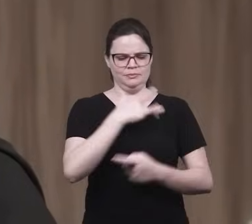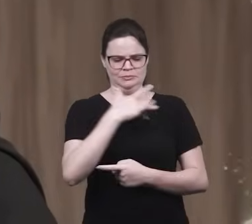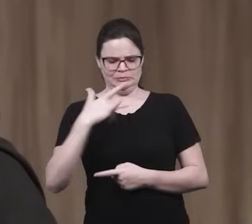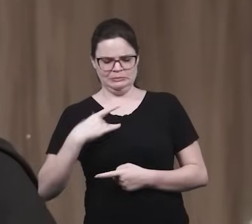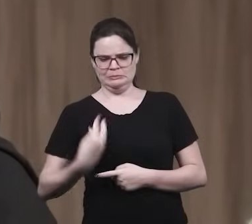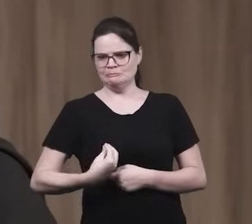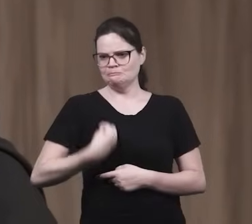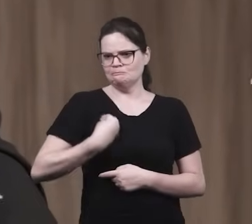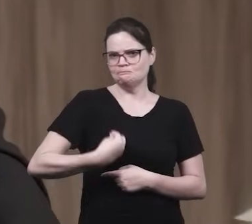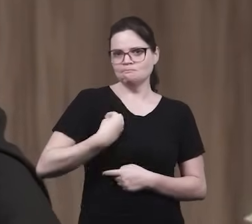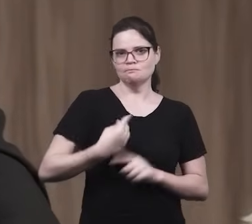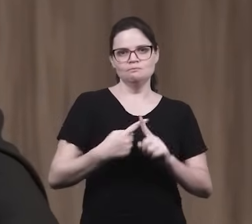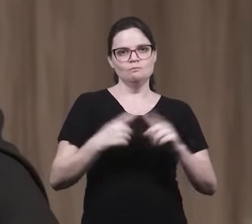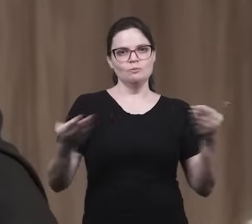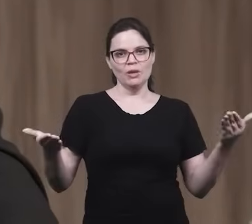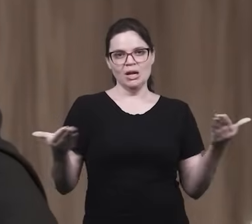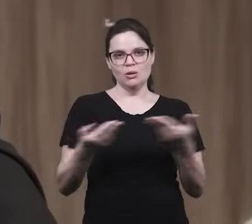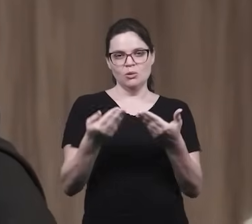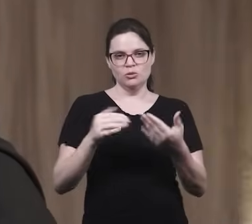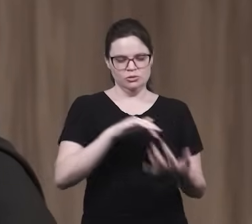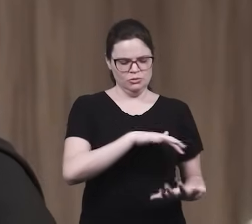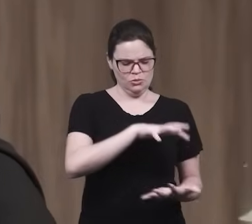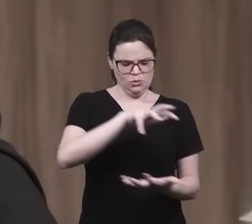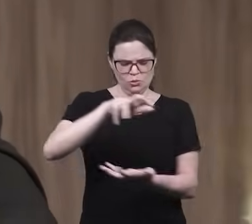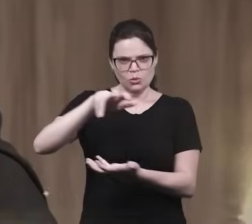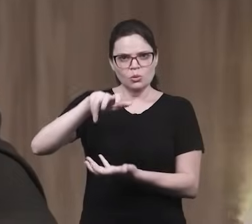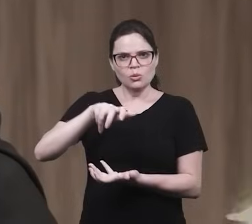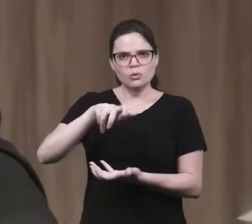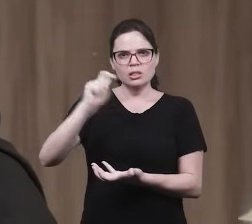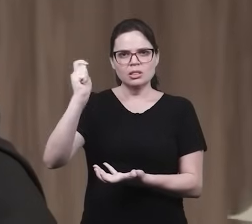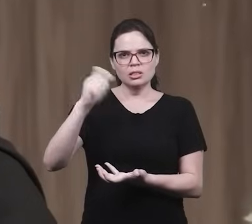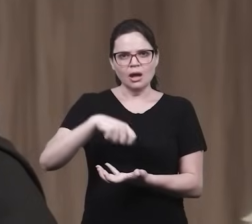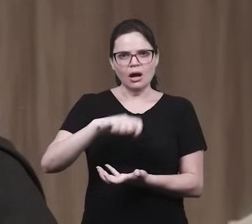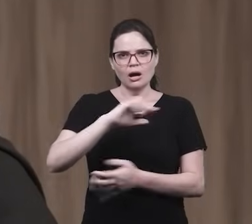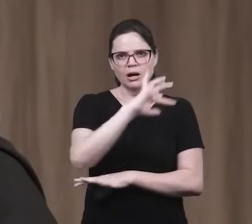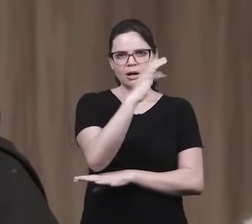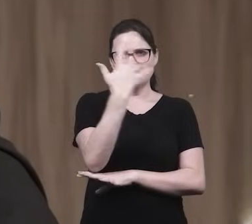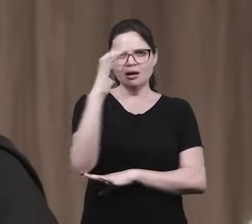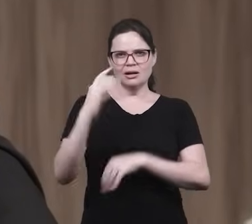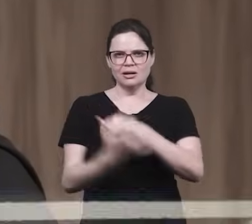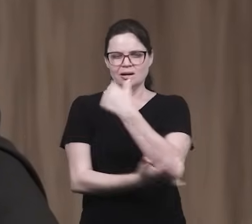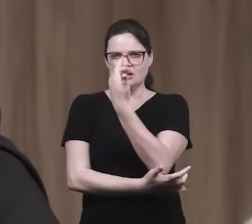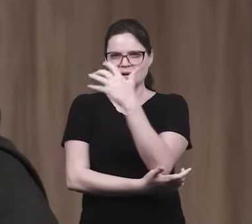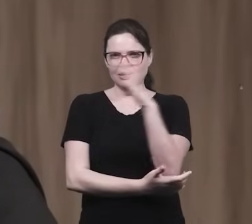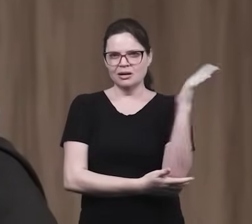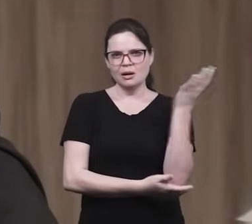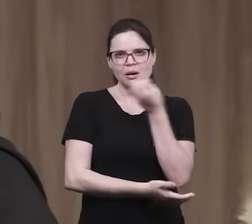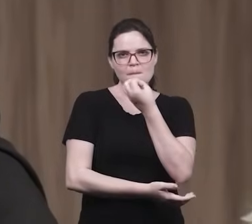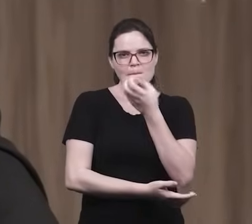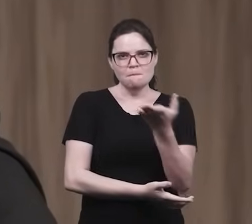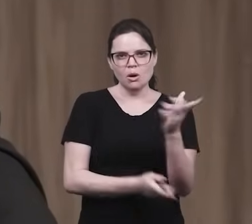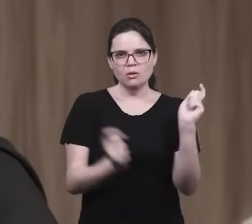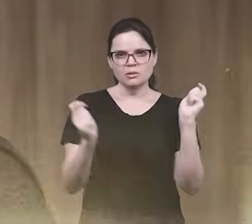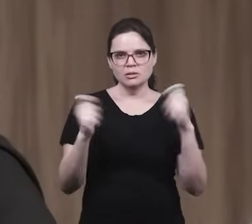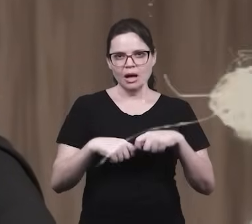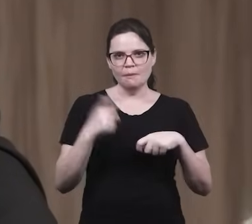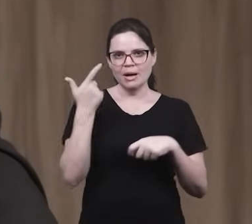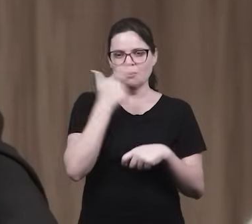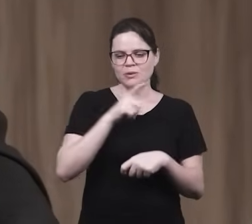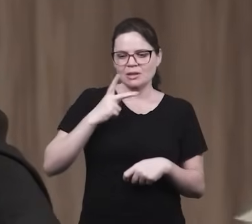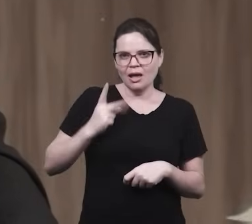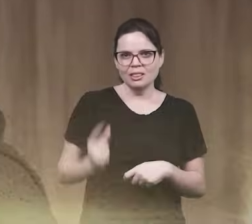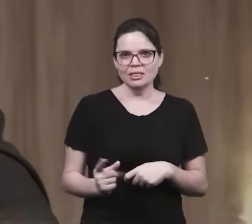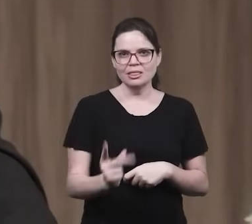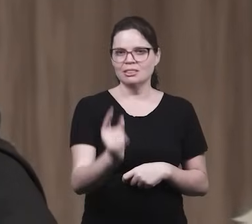vida, hoje o planeta não tem condições ambientais para que o homem pudesse ser imortal. Mesmo que o